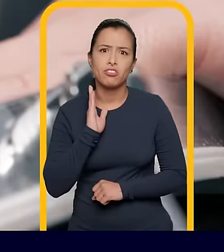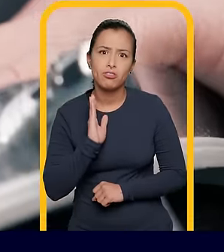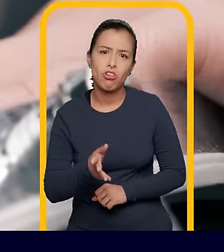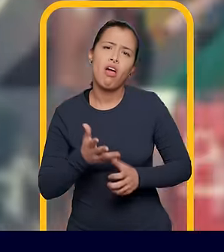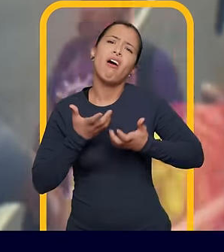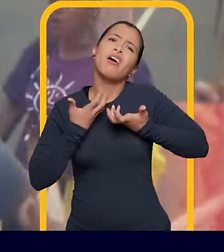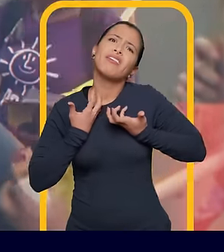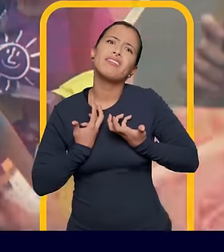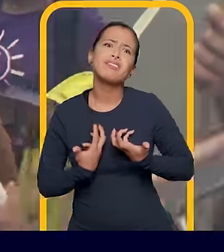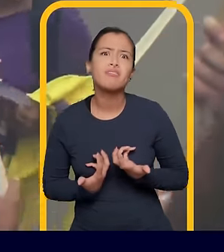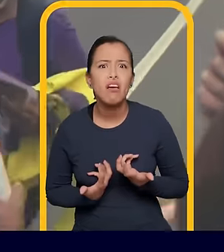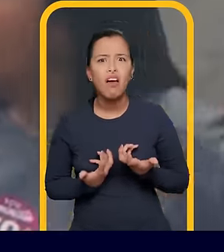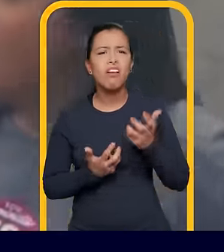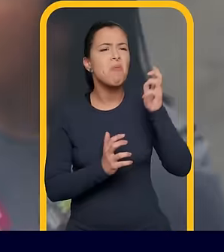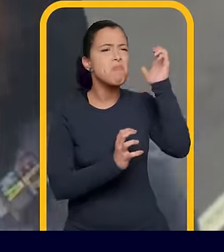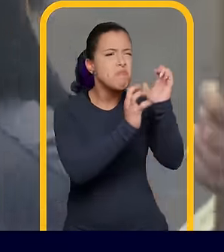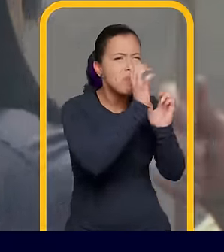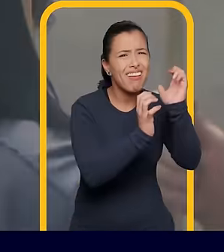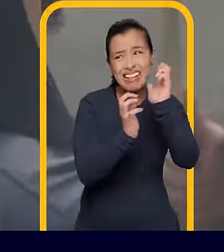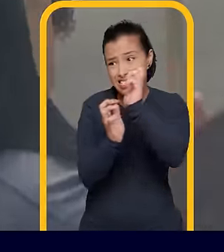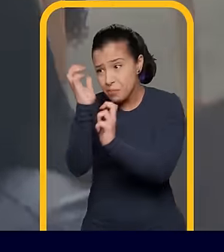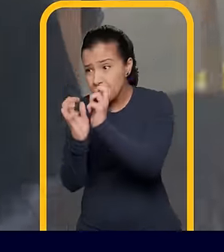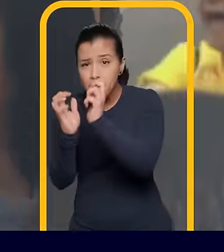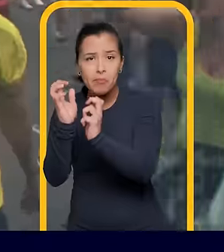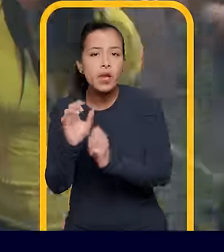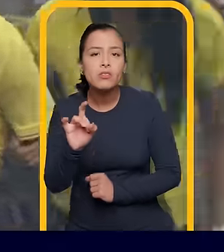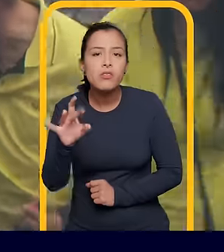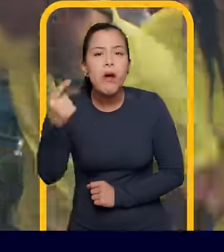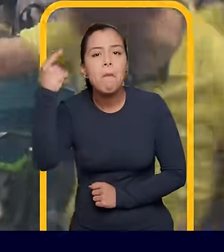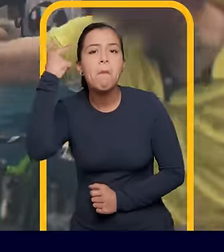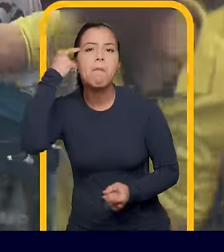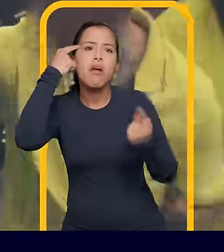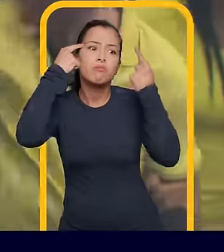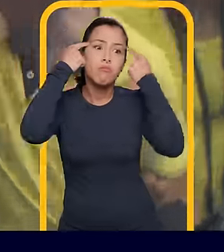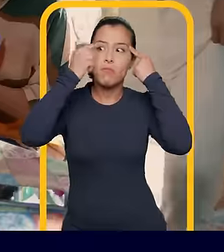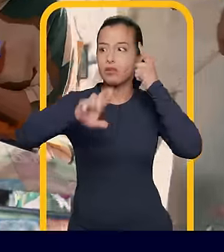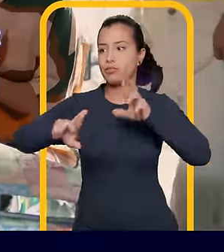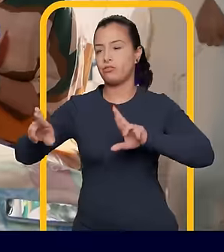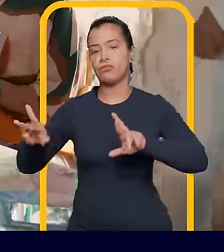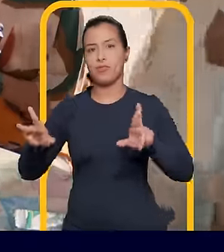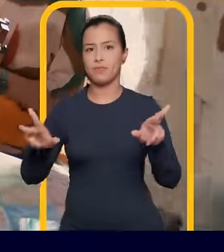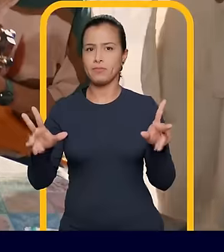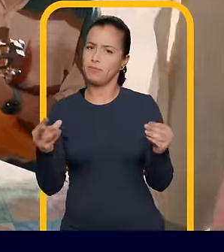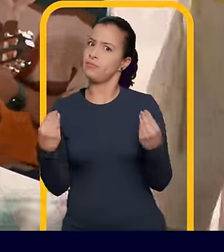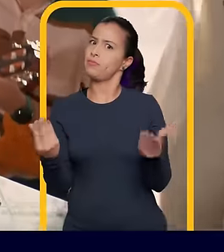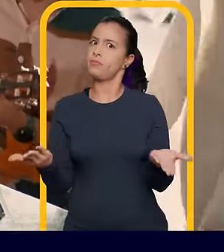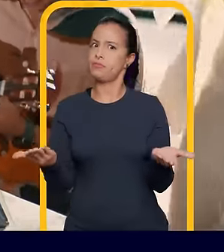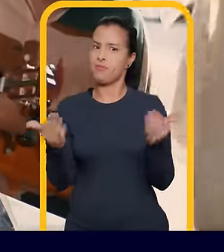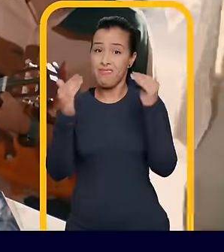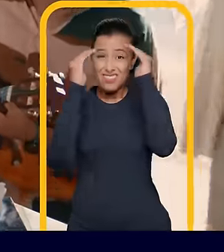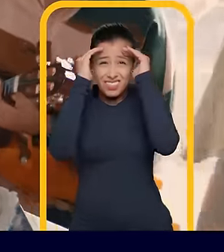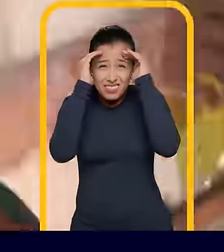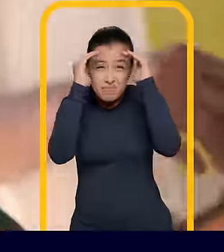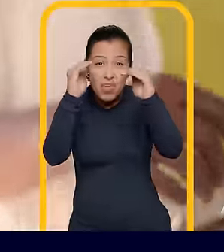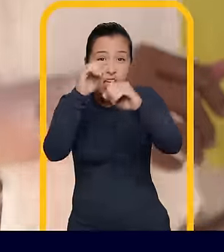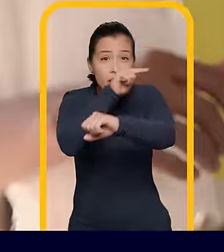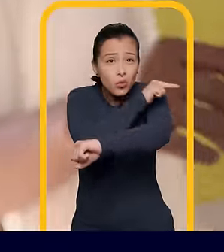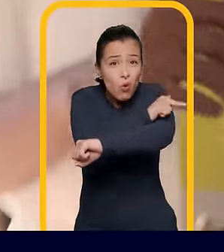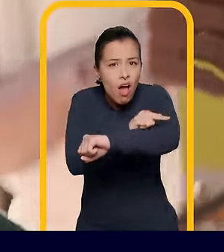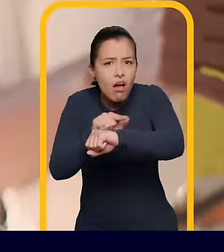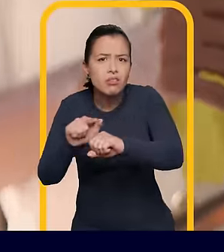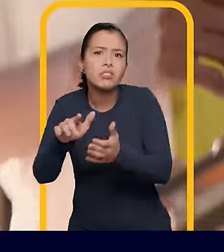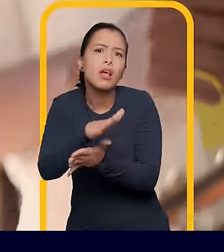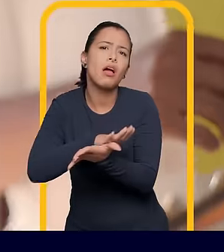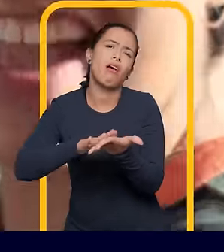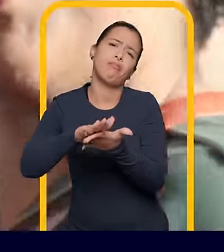Tô cansado dessa coisa de brigar, só porque o outro tem outro pensar. Muita